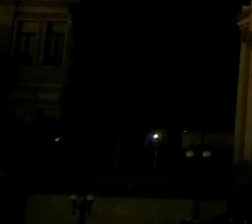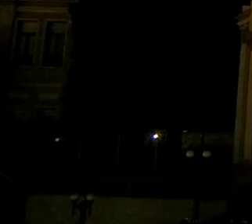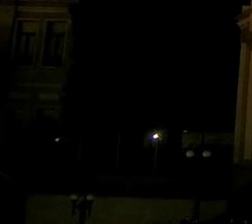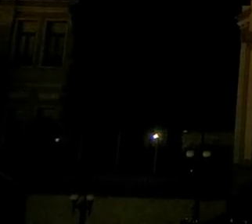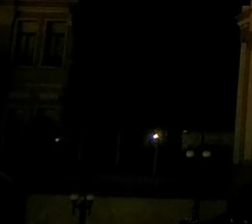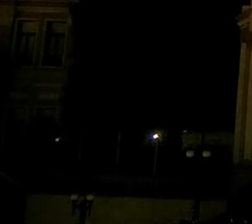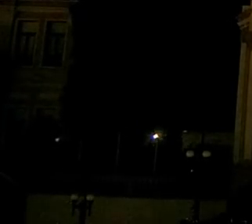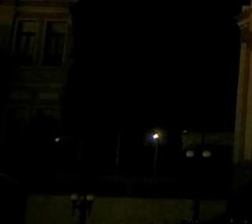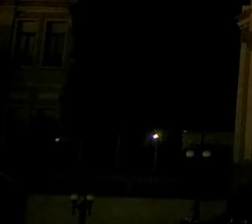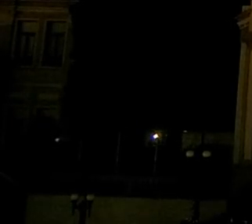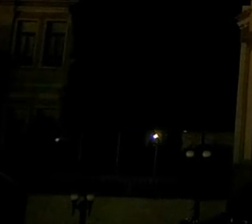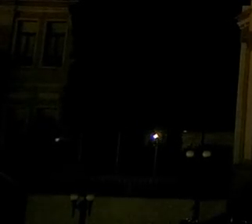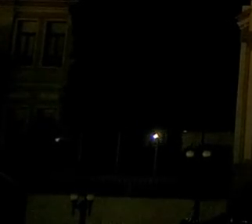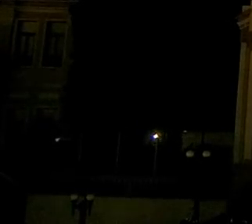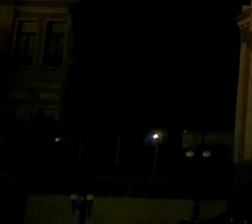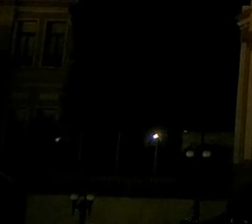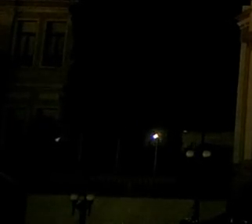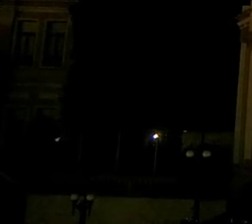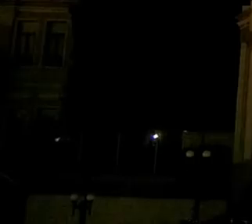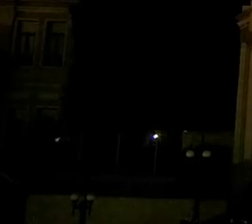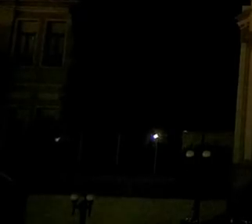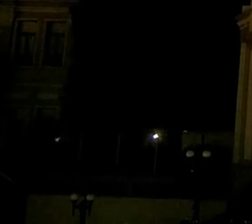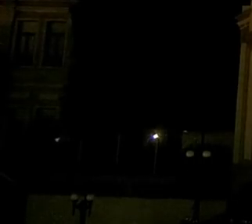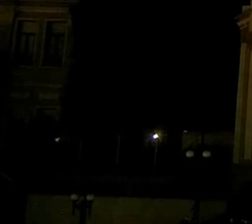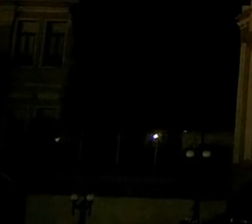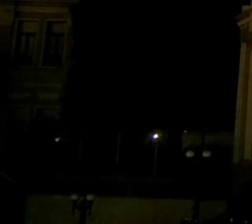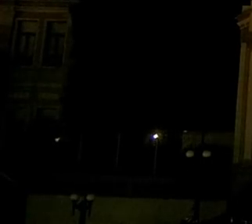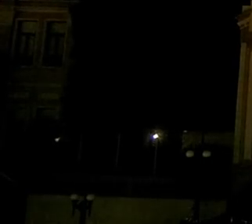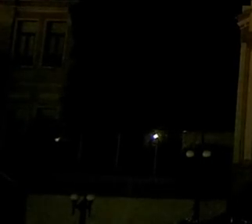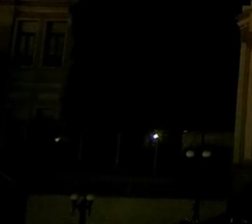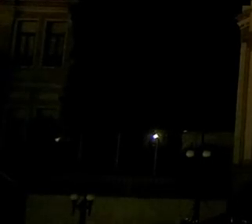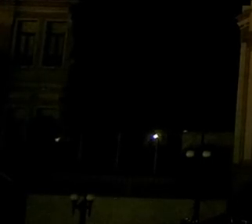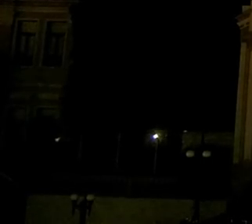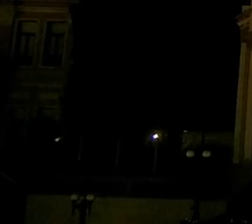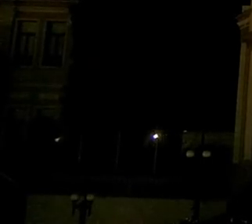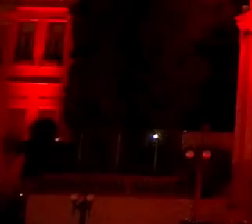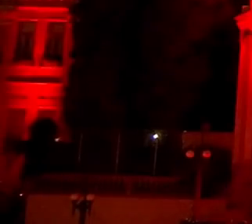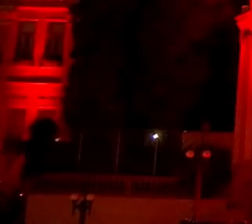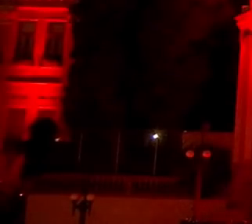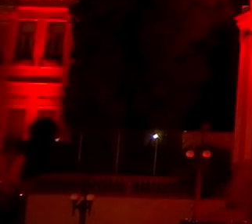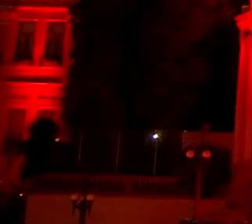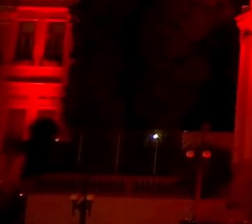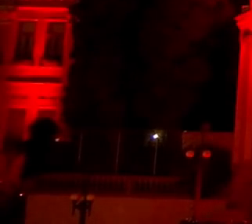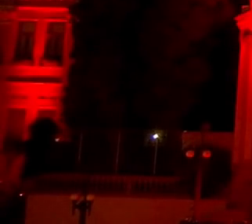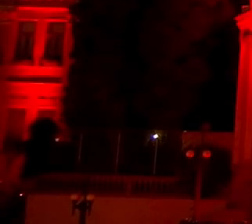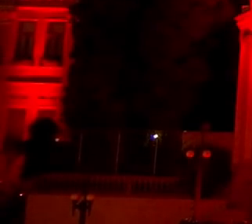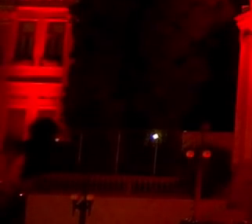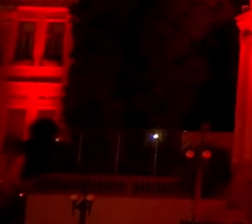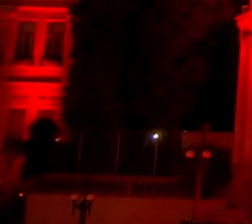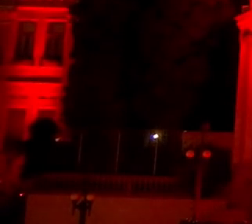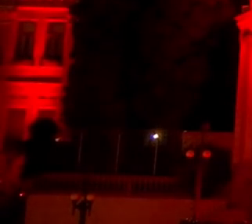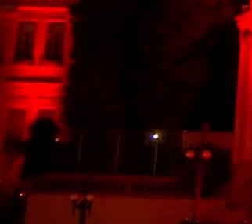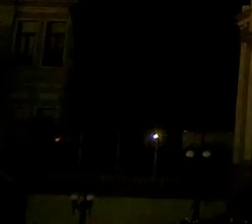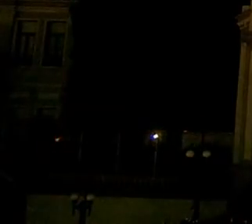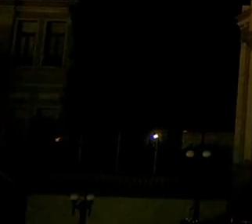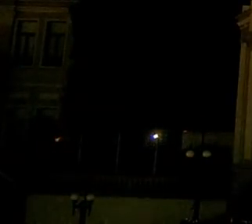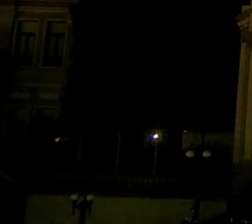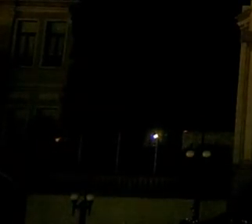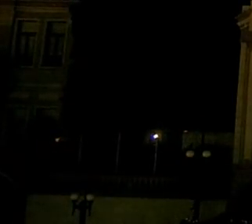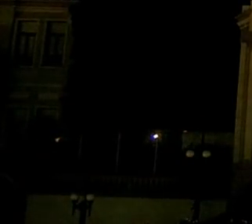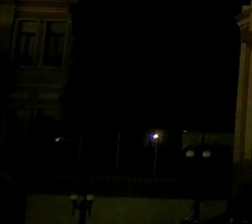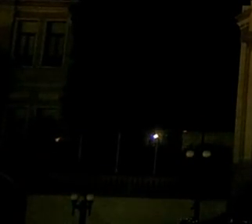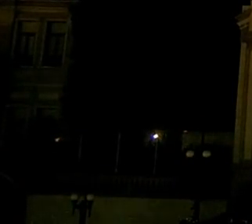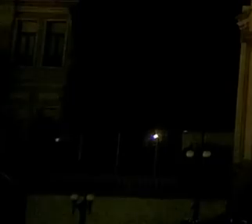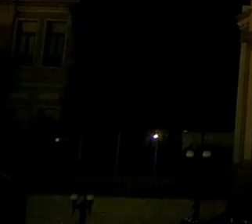Coronavírus parou o mundo em 2020 e em 2021. Mãos não puderam se tocar e foi